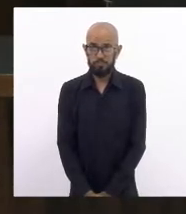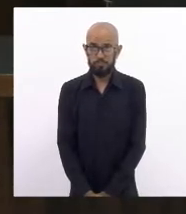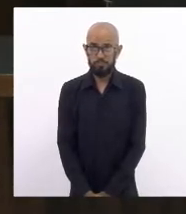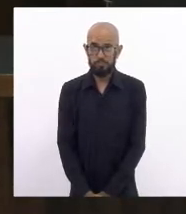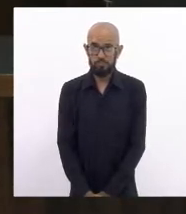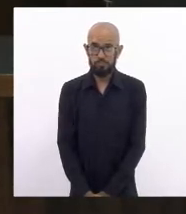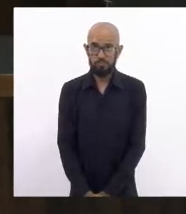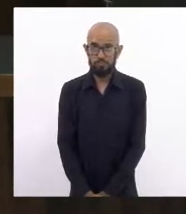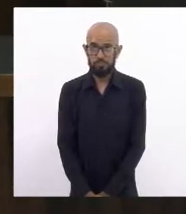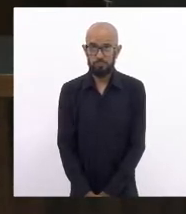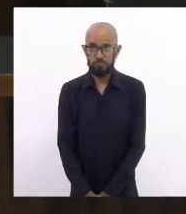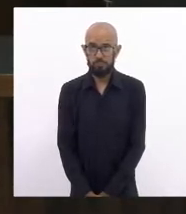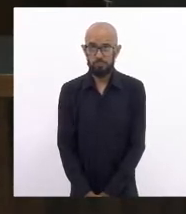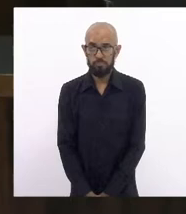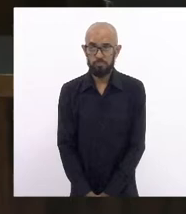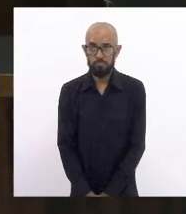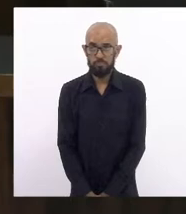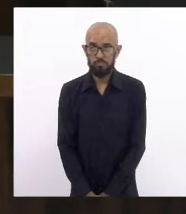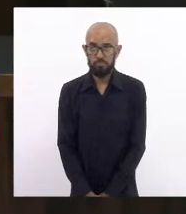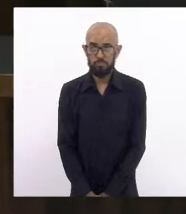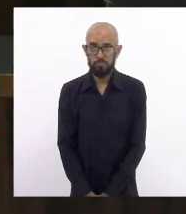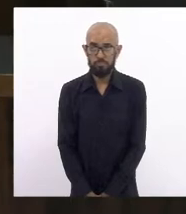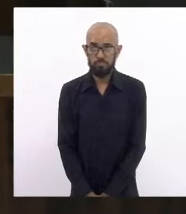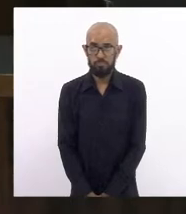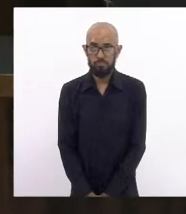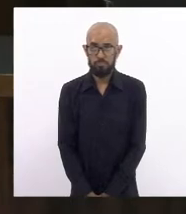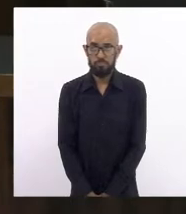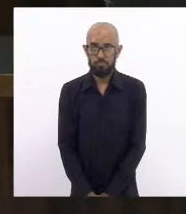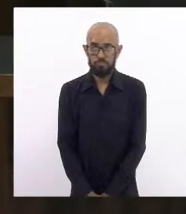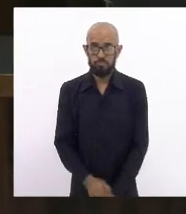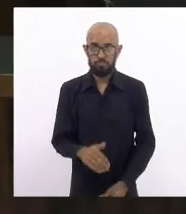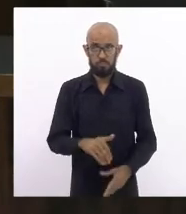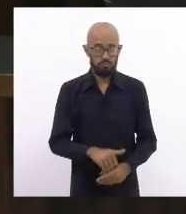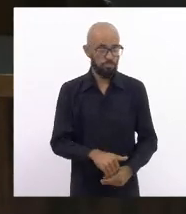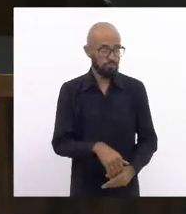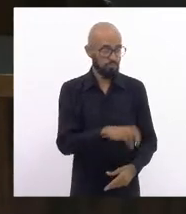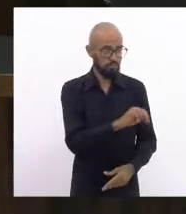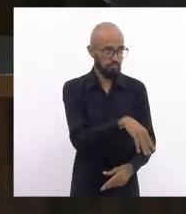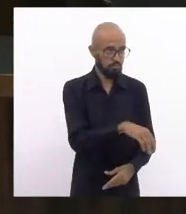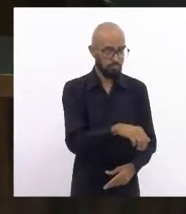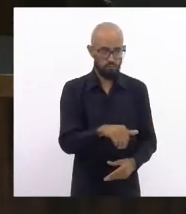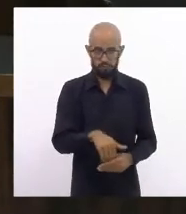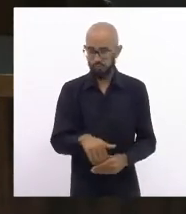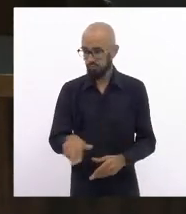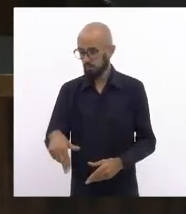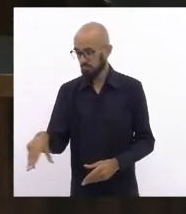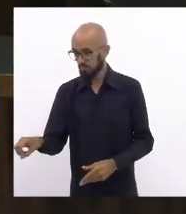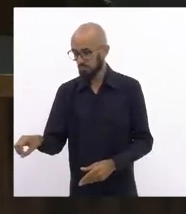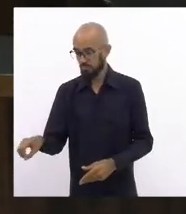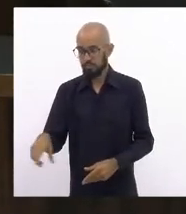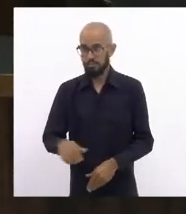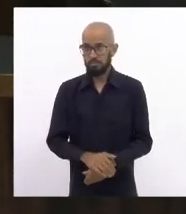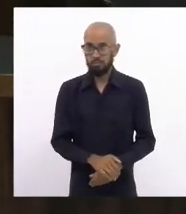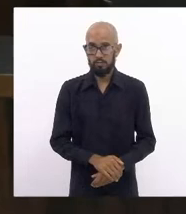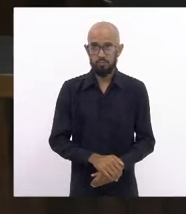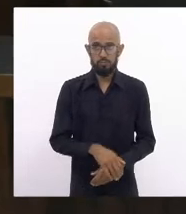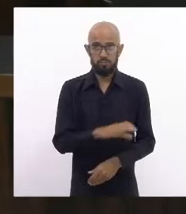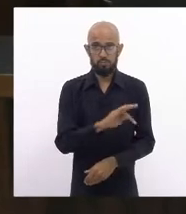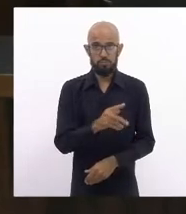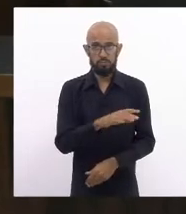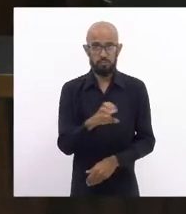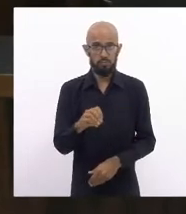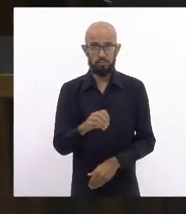7 membros. Ou seja, um voto favorável, um voto contrário. Deputado Márcio Pacheco. Deputado Chico